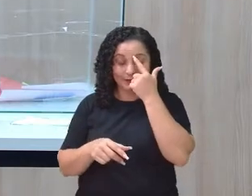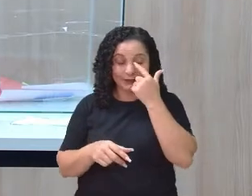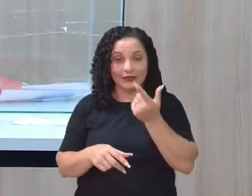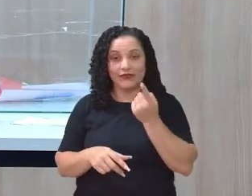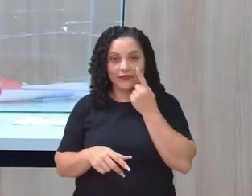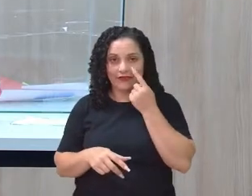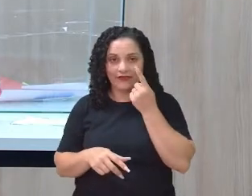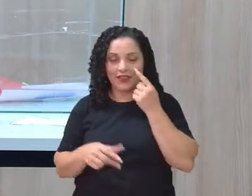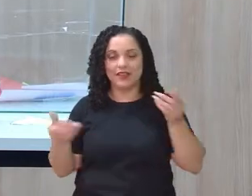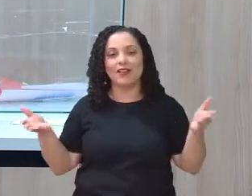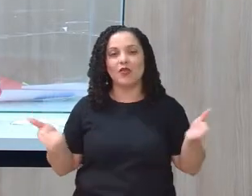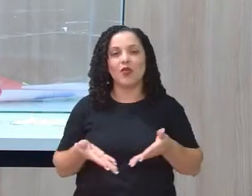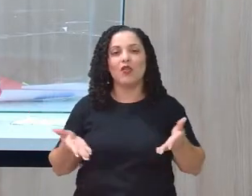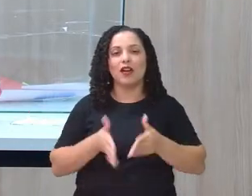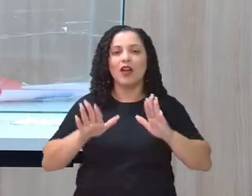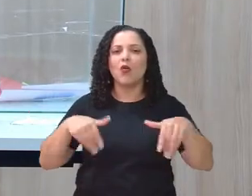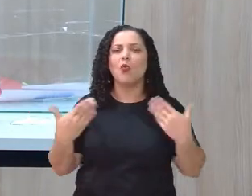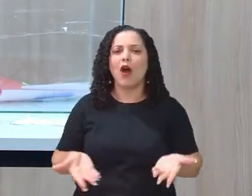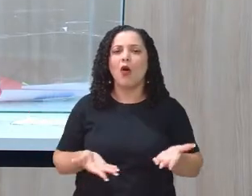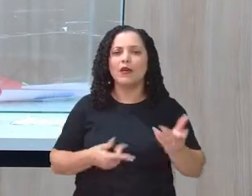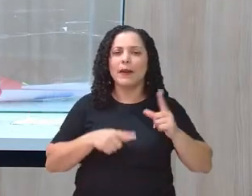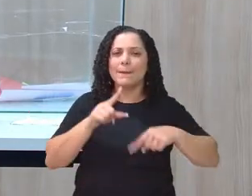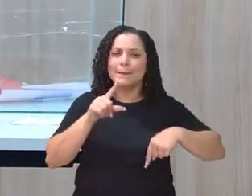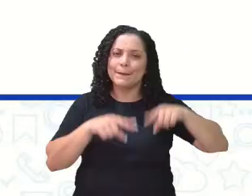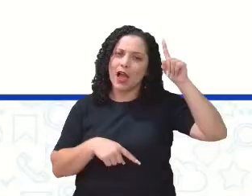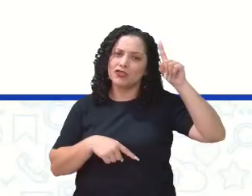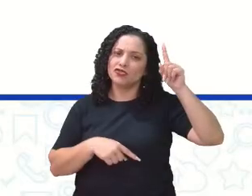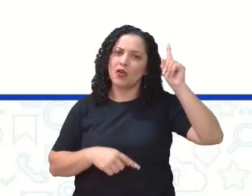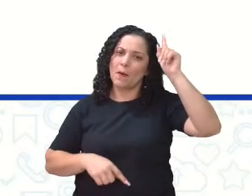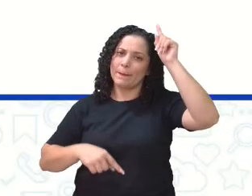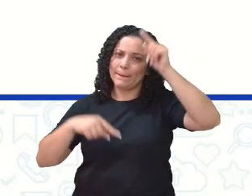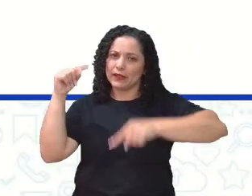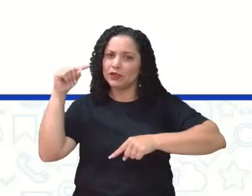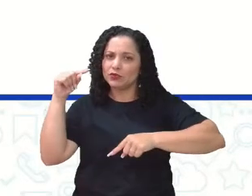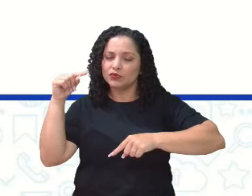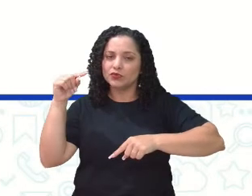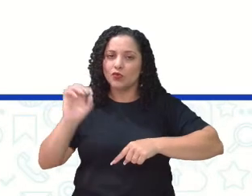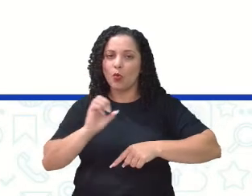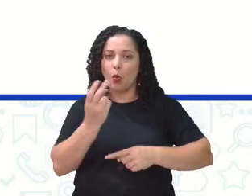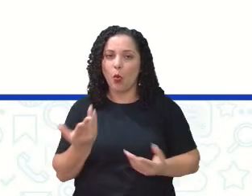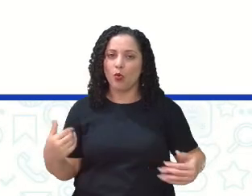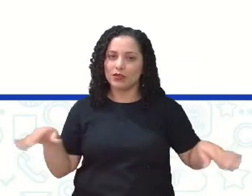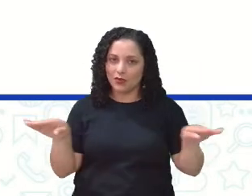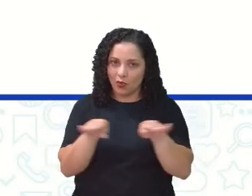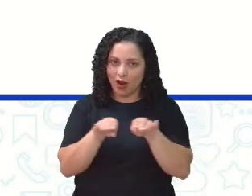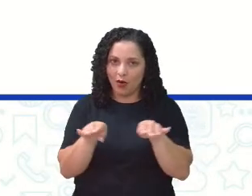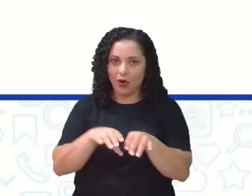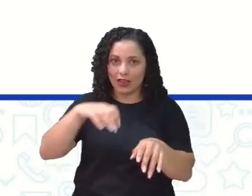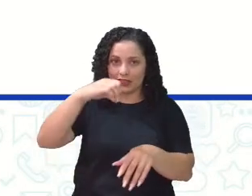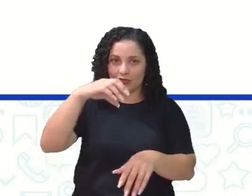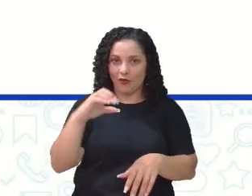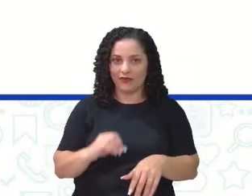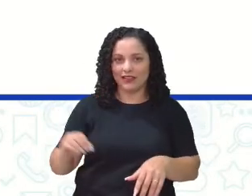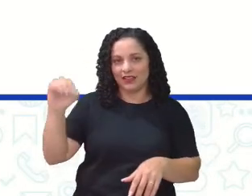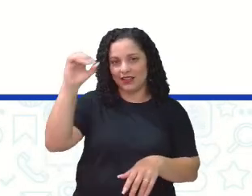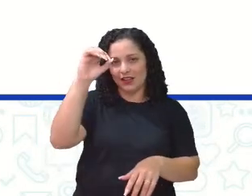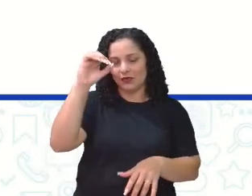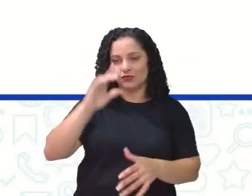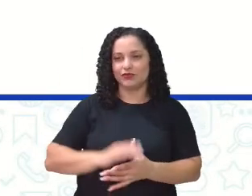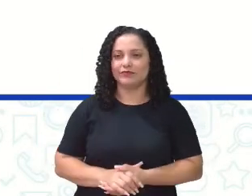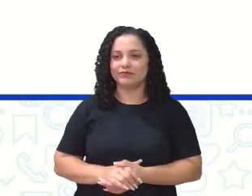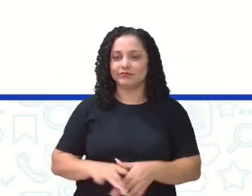quais são os ângulos que são maiores, menores, certo? Ou iguais a 90 graus. Então eu tenho aqui um